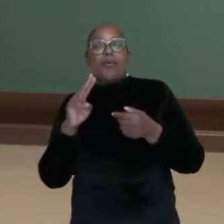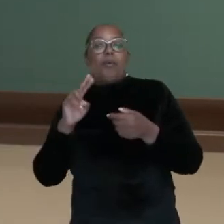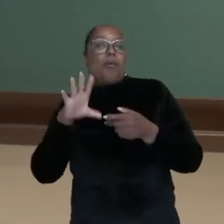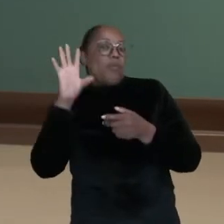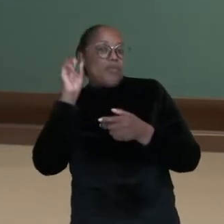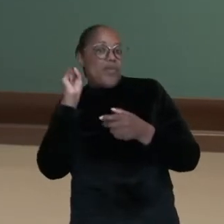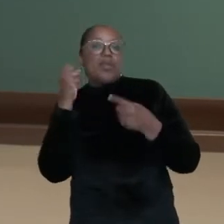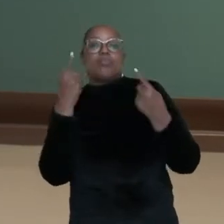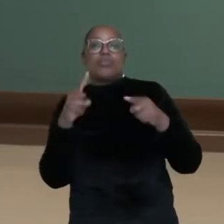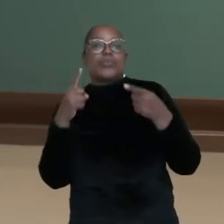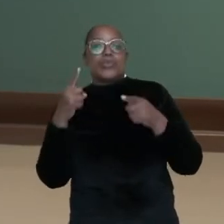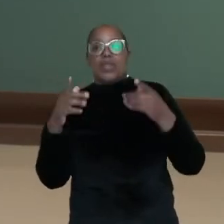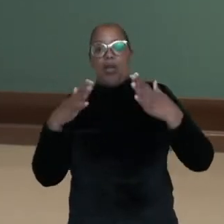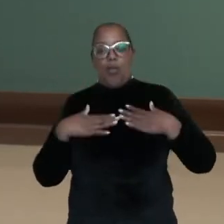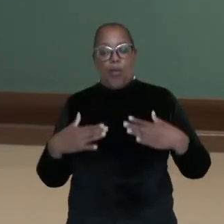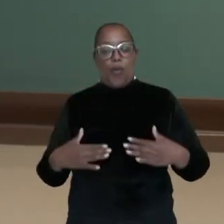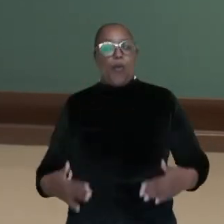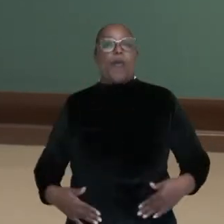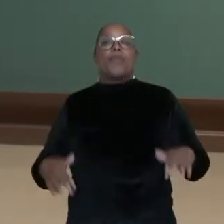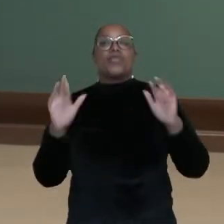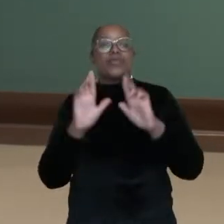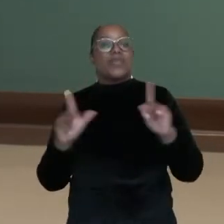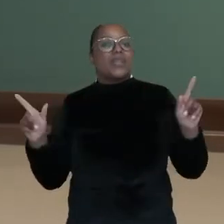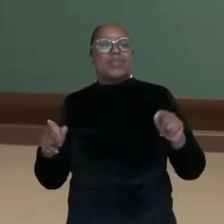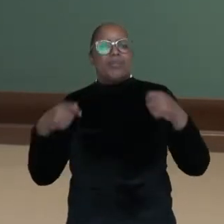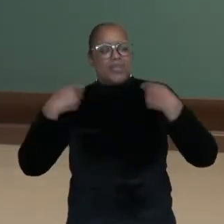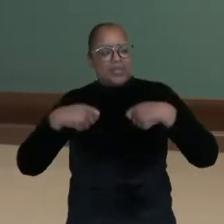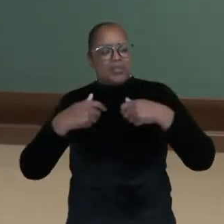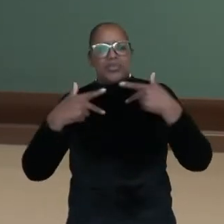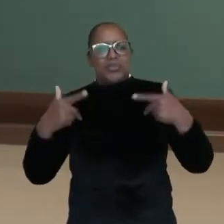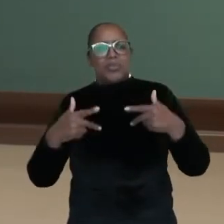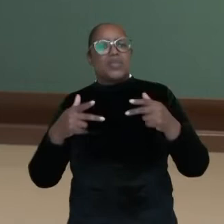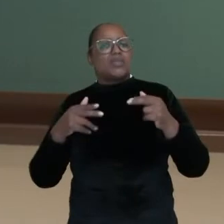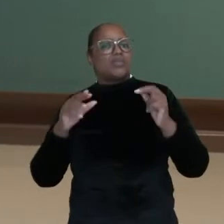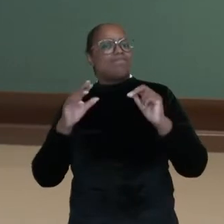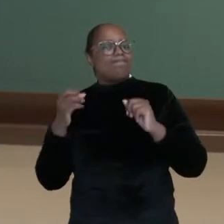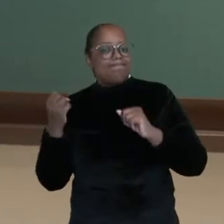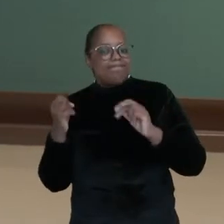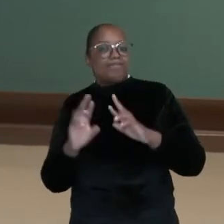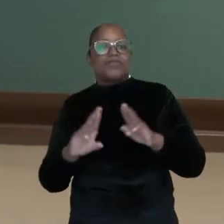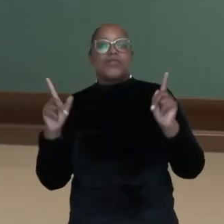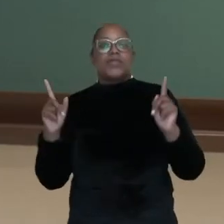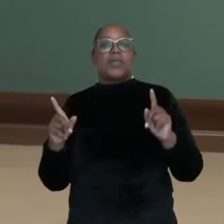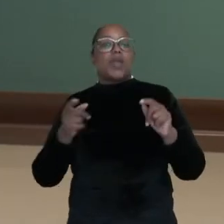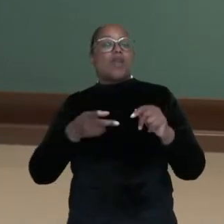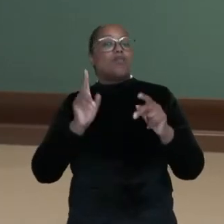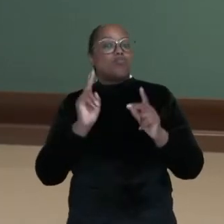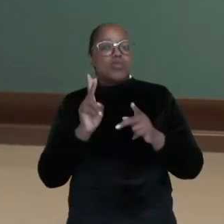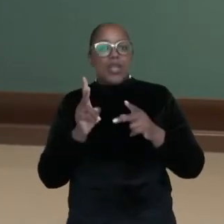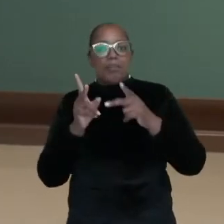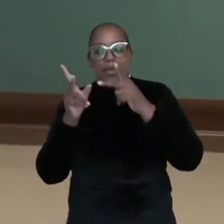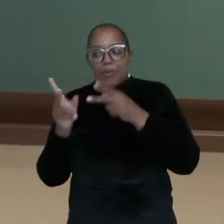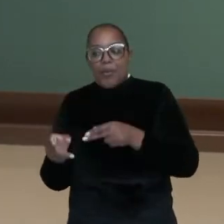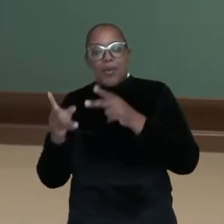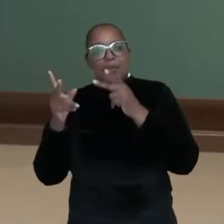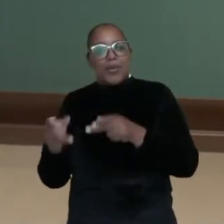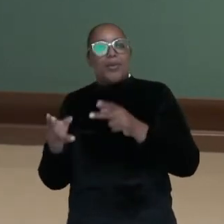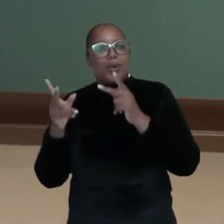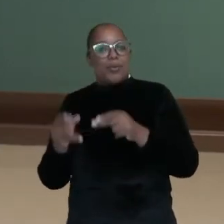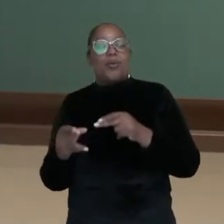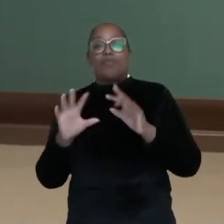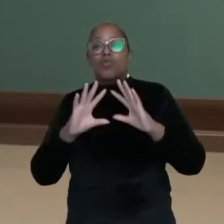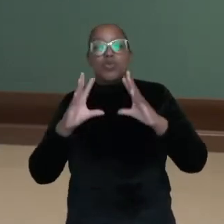corpo seja diferente, que eu tenha necessidades diferentes. Eu não sou livre para isso. Eu tenho que ser apenas desse jeito. Todos